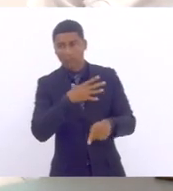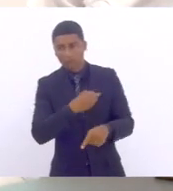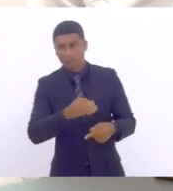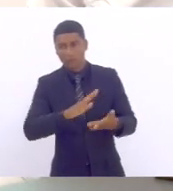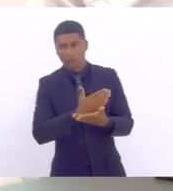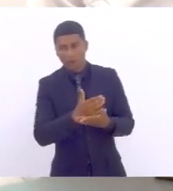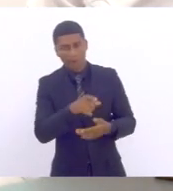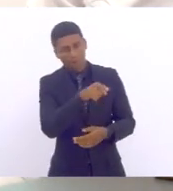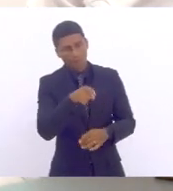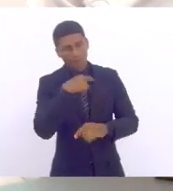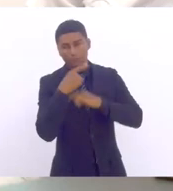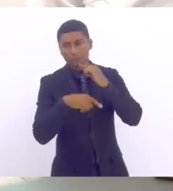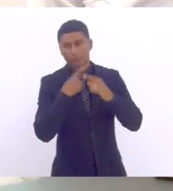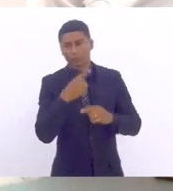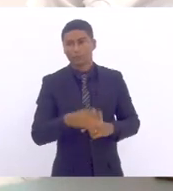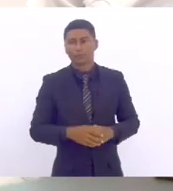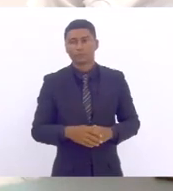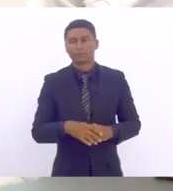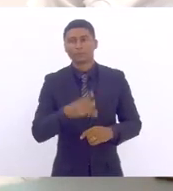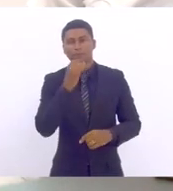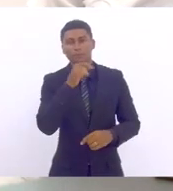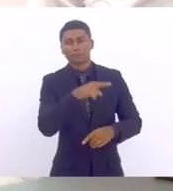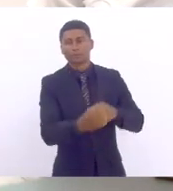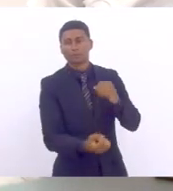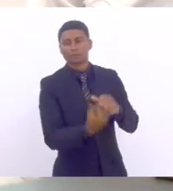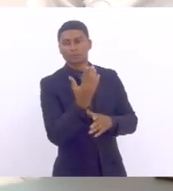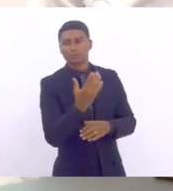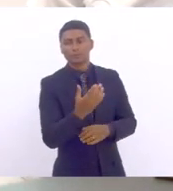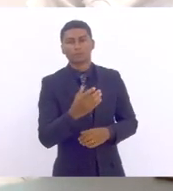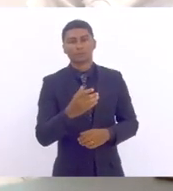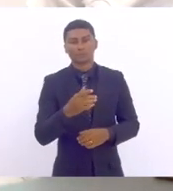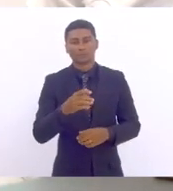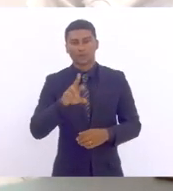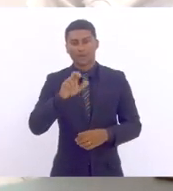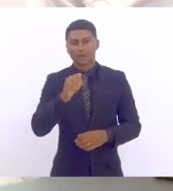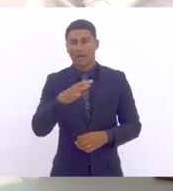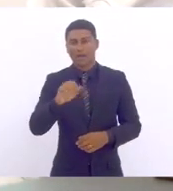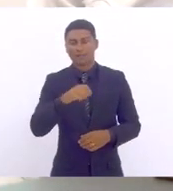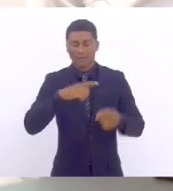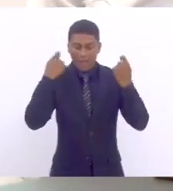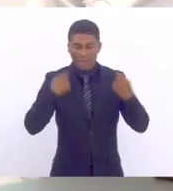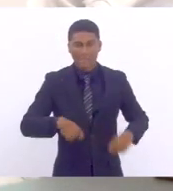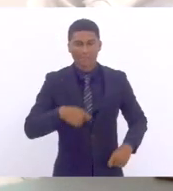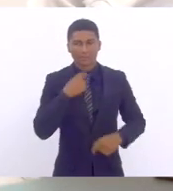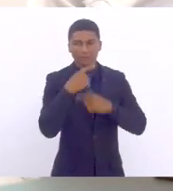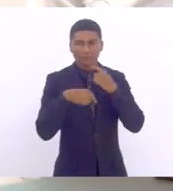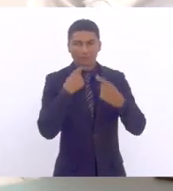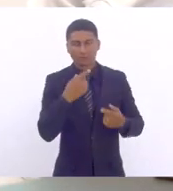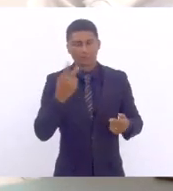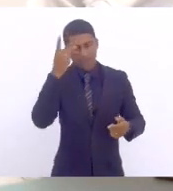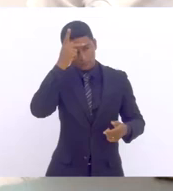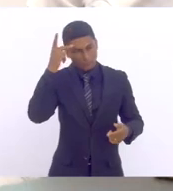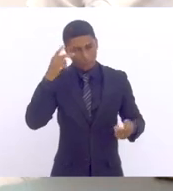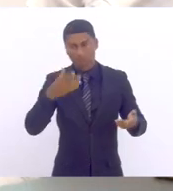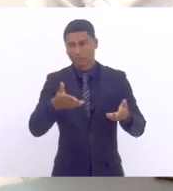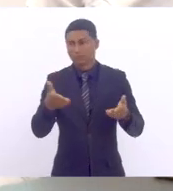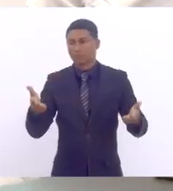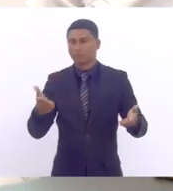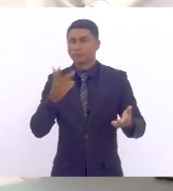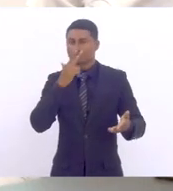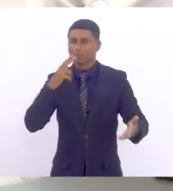consegue ter esse privilégio, como o fundador da raça não consegue botar camisa. E são essas pessoas que estão sendo